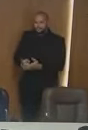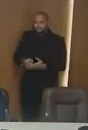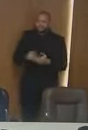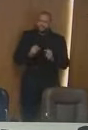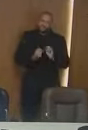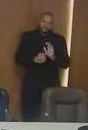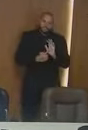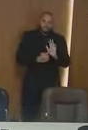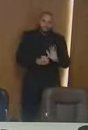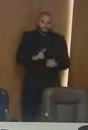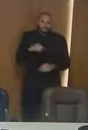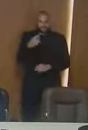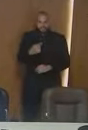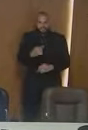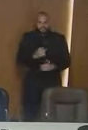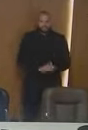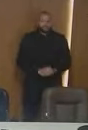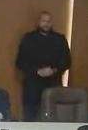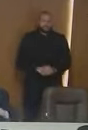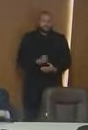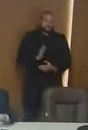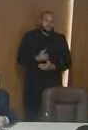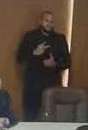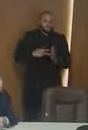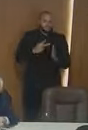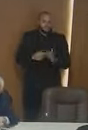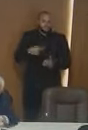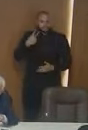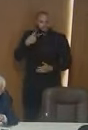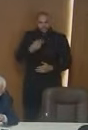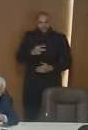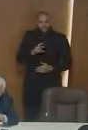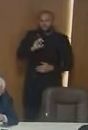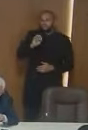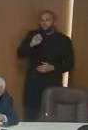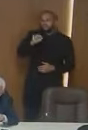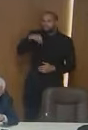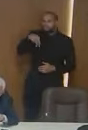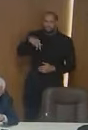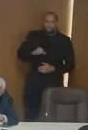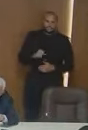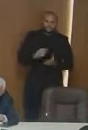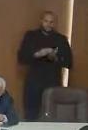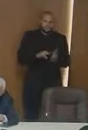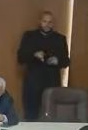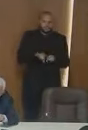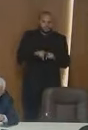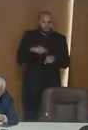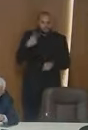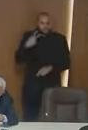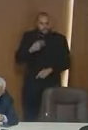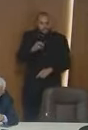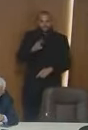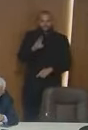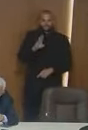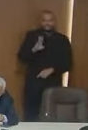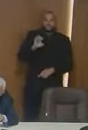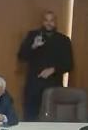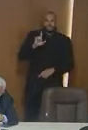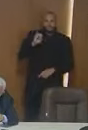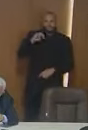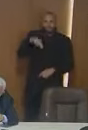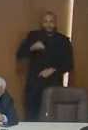lhe encaminhar. Já prometemos isso aqui para a vereadora Rosana da Saúde e vamos encaminhar também para o vereador Umbelino, ok? Agradeço a sua